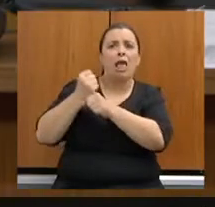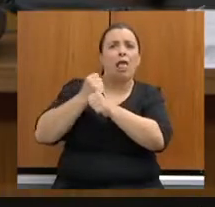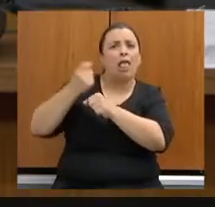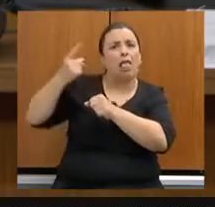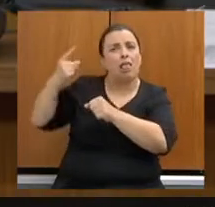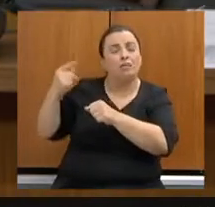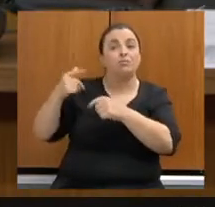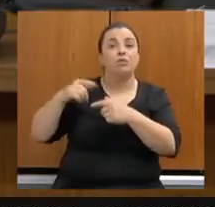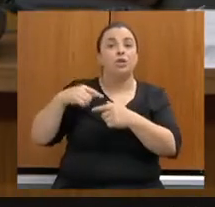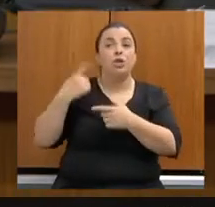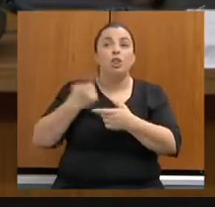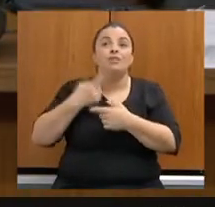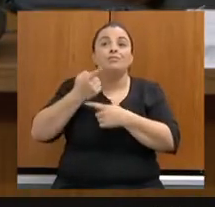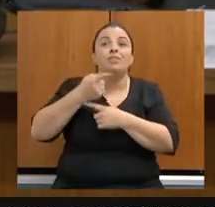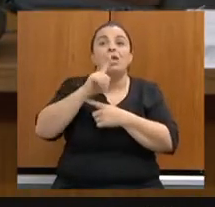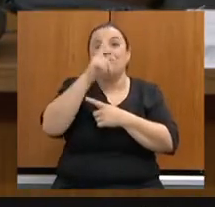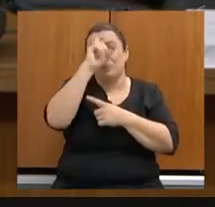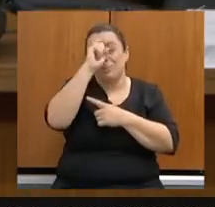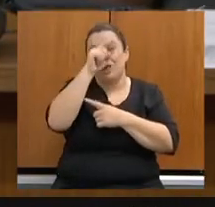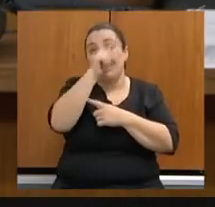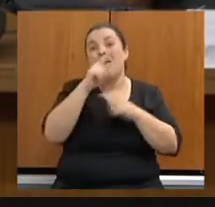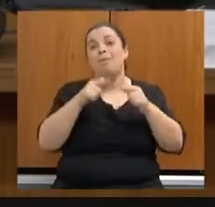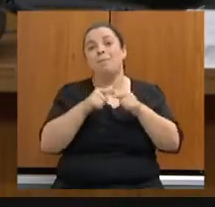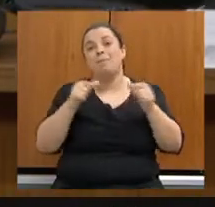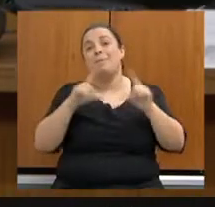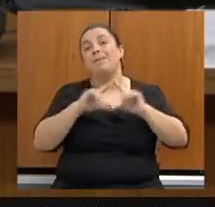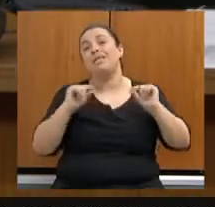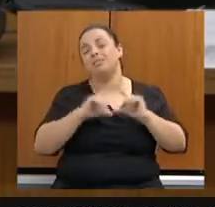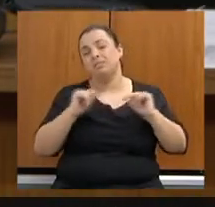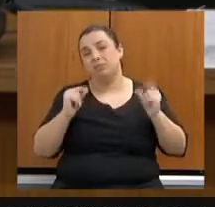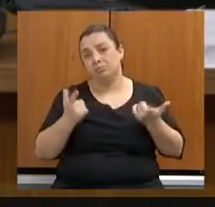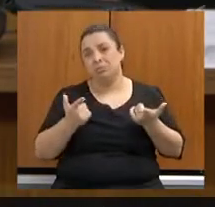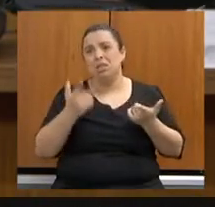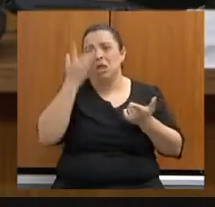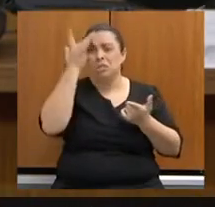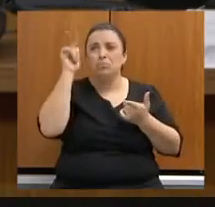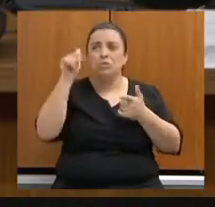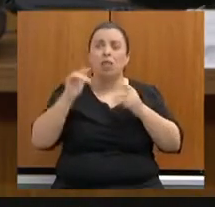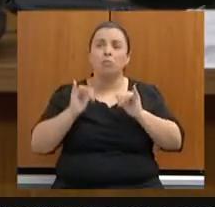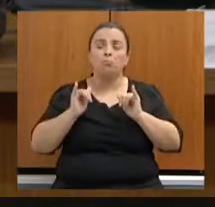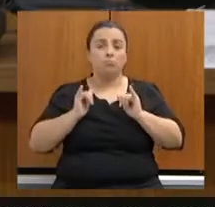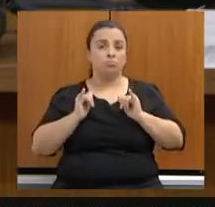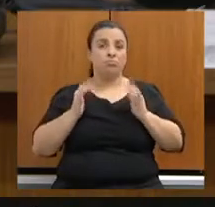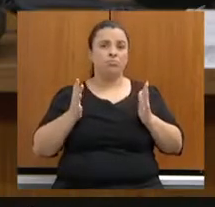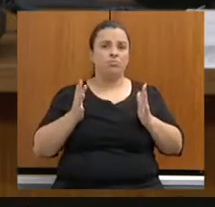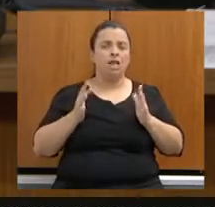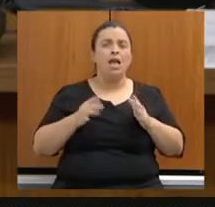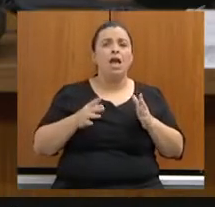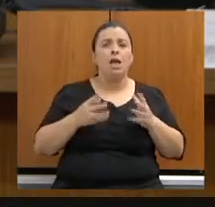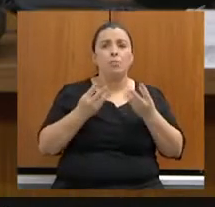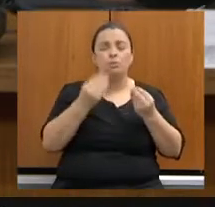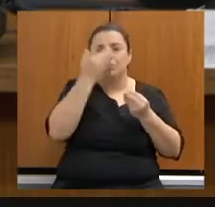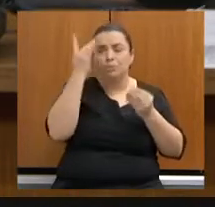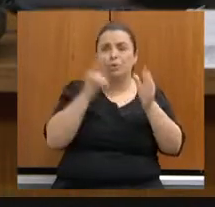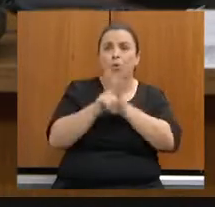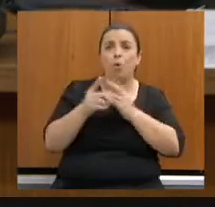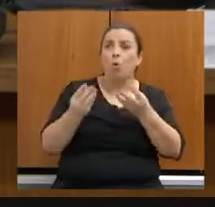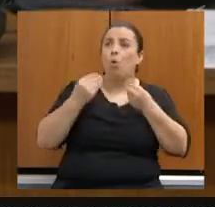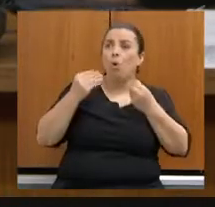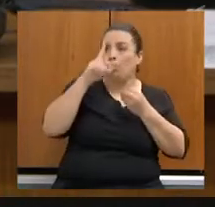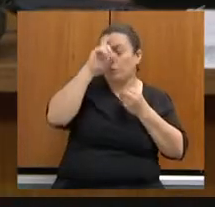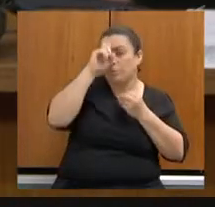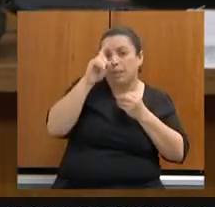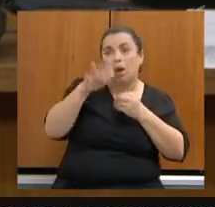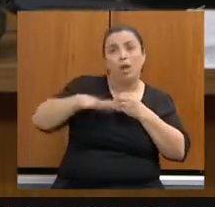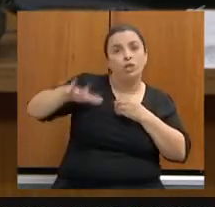dos assistidos em Brasília então o pessoal acho que você tomou um pouco porque todo mundo aço vai Como assim que não tem então de repente essa